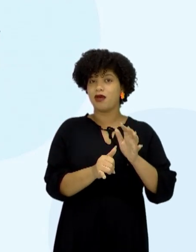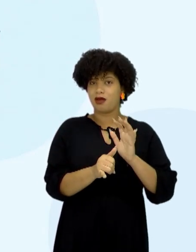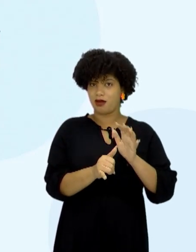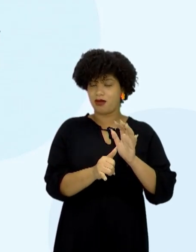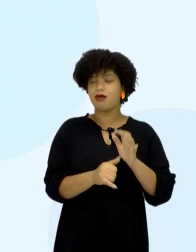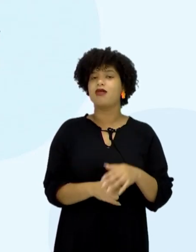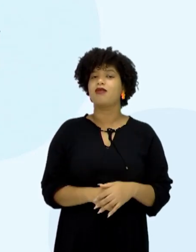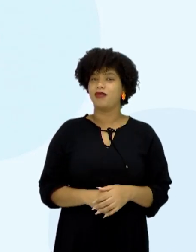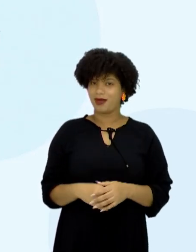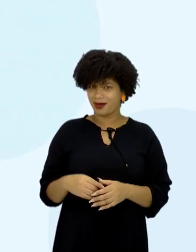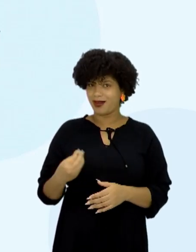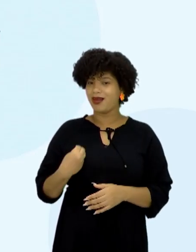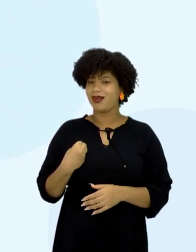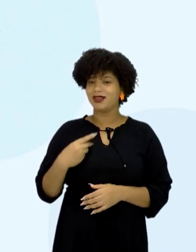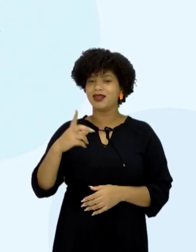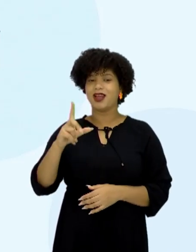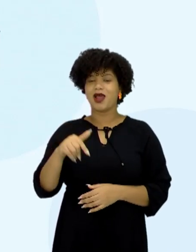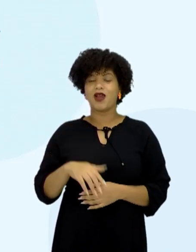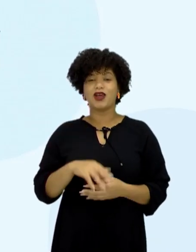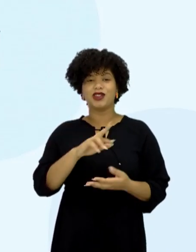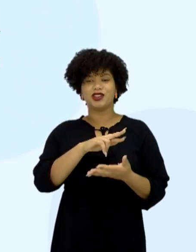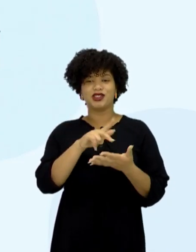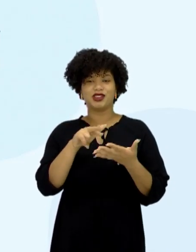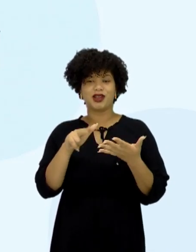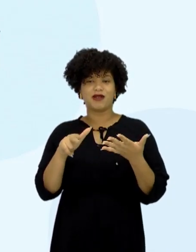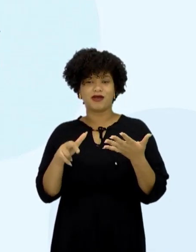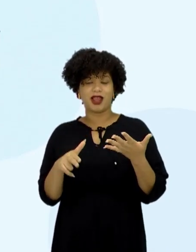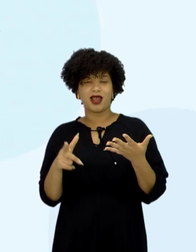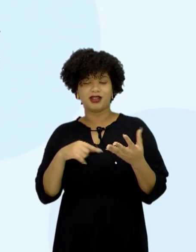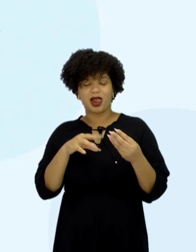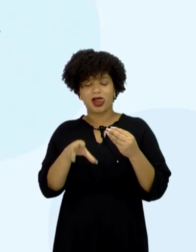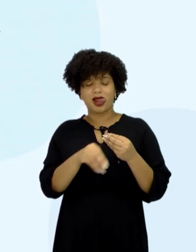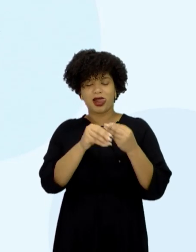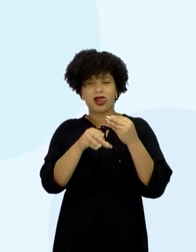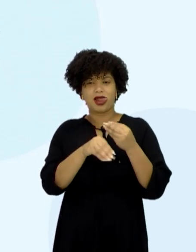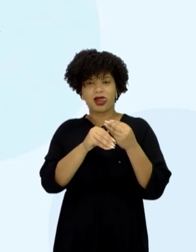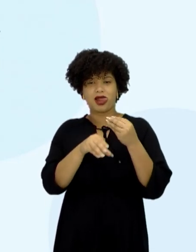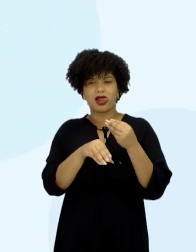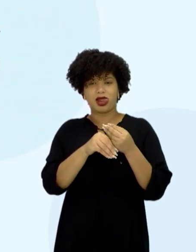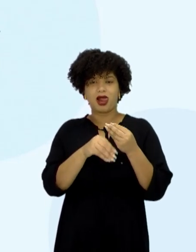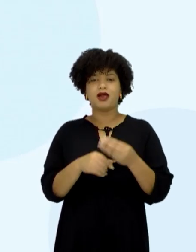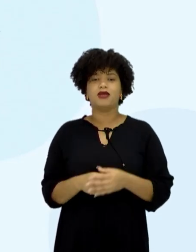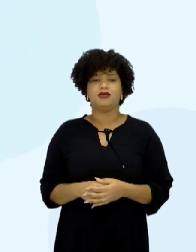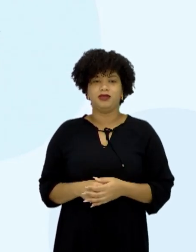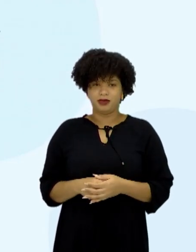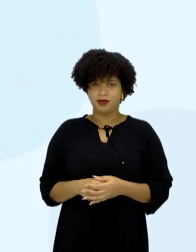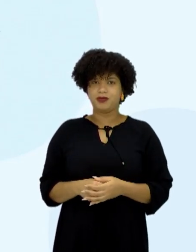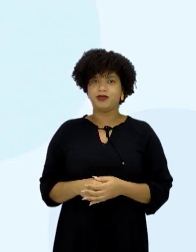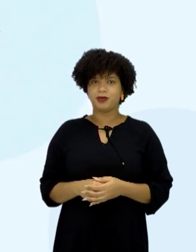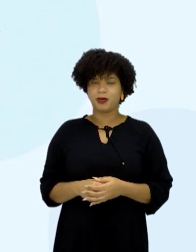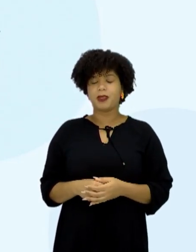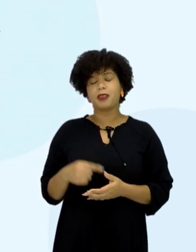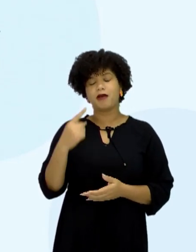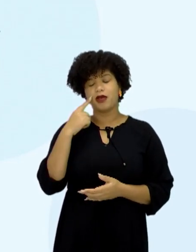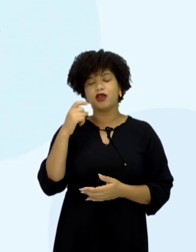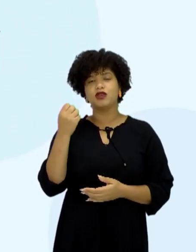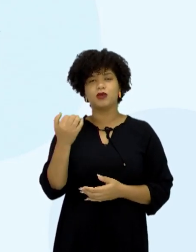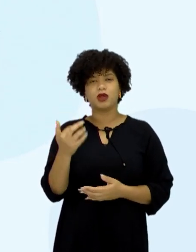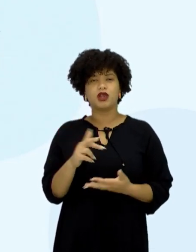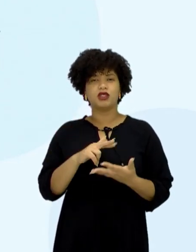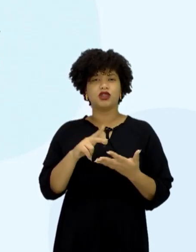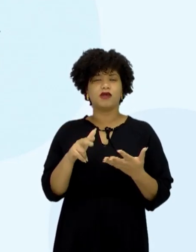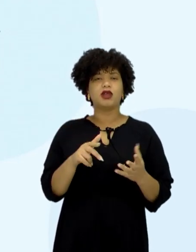fadas que são todos ali embutidos num filme só, numa paródia só. Então, ali a gente vai falar de vários